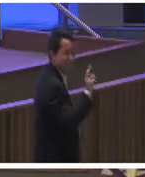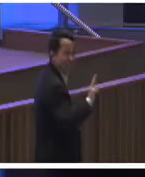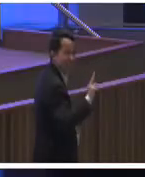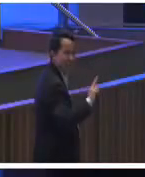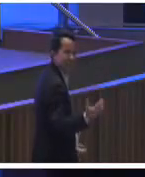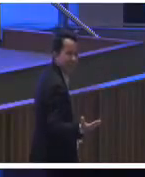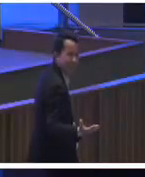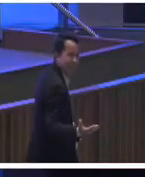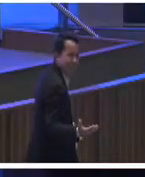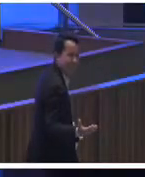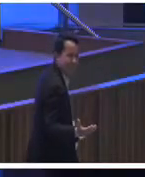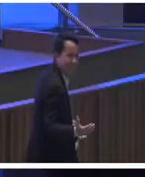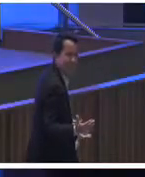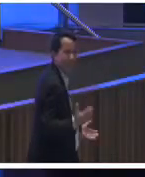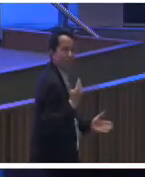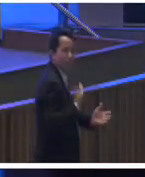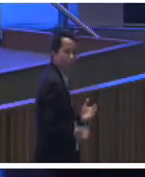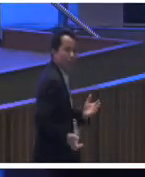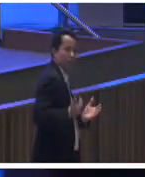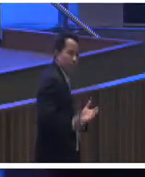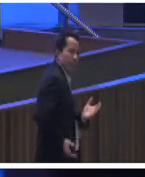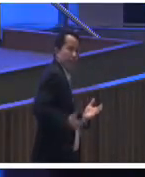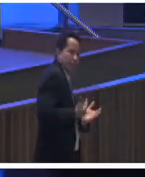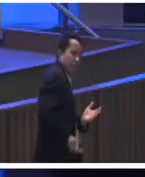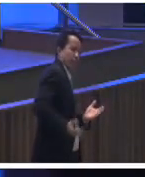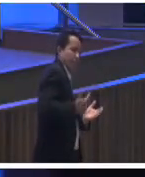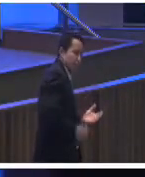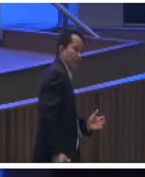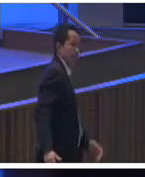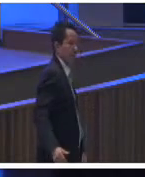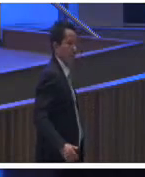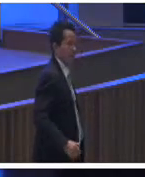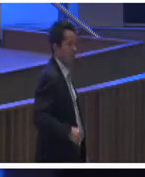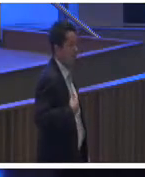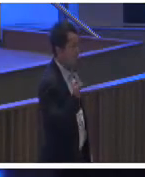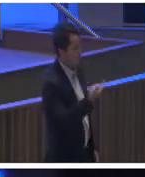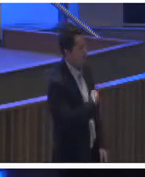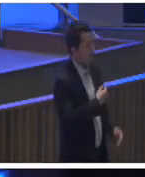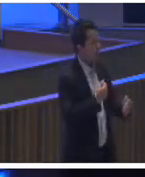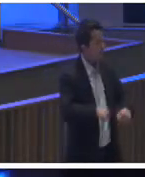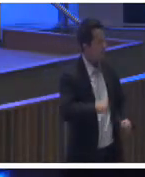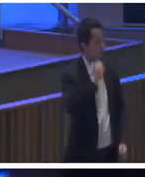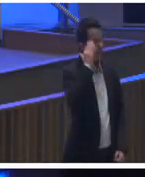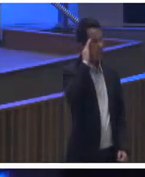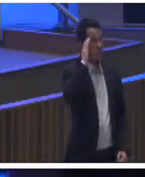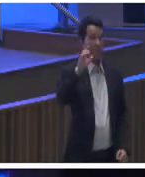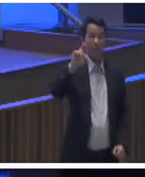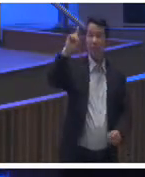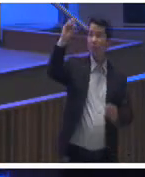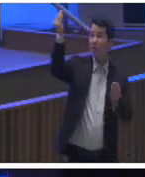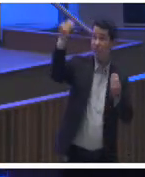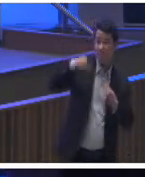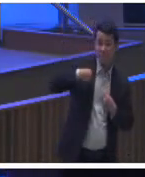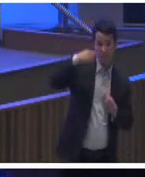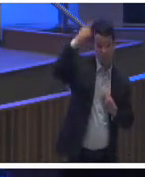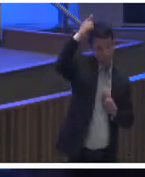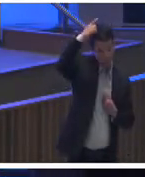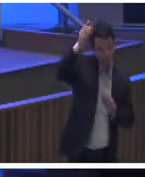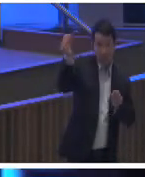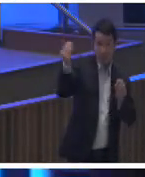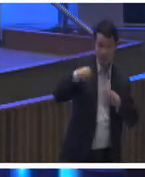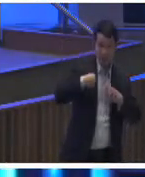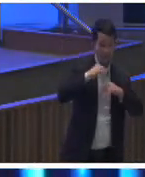dos confrontos. O que eu quero dizer com isso não é que a gente sai brigando com todo mundo, não, mas que a gente aplica essas coisas